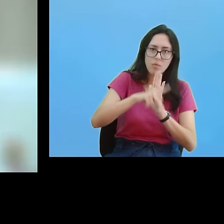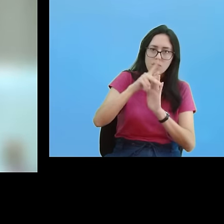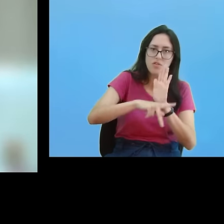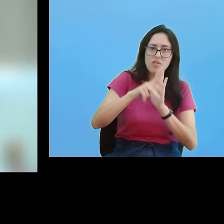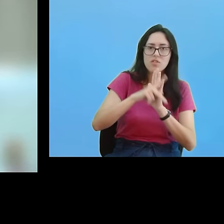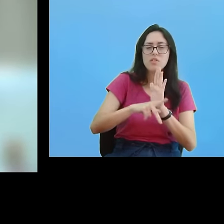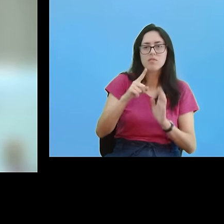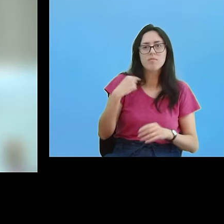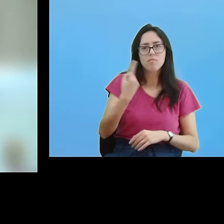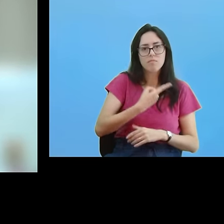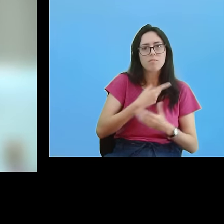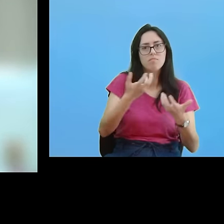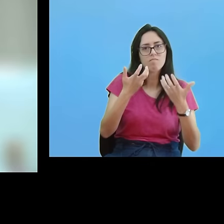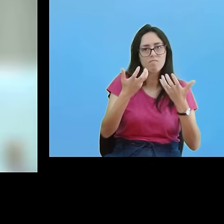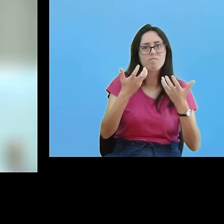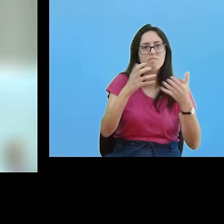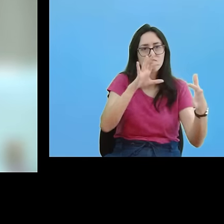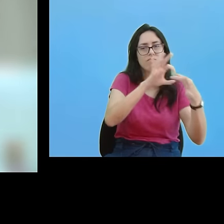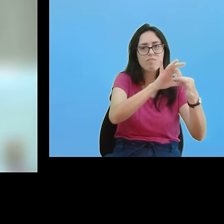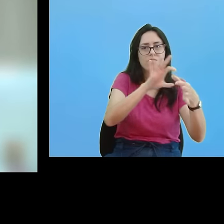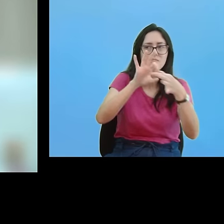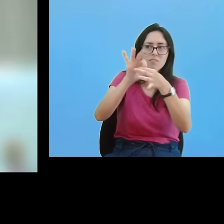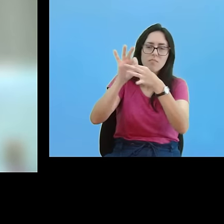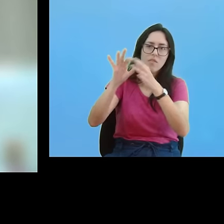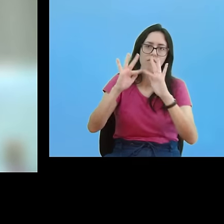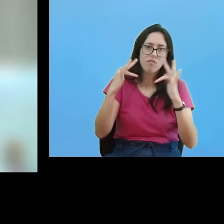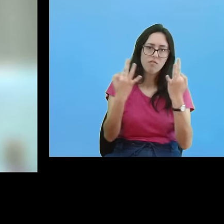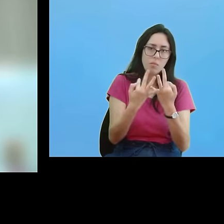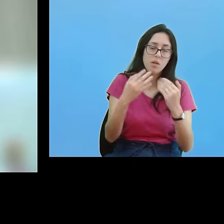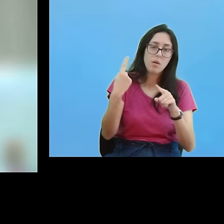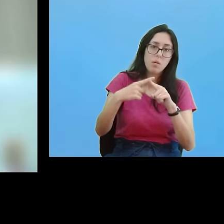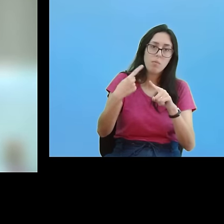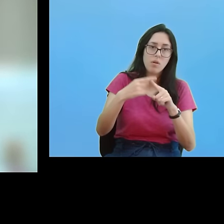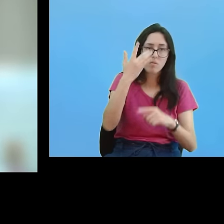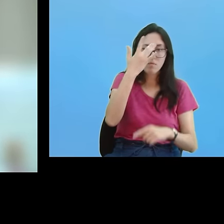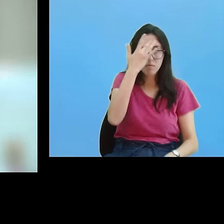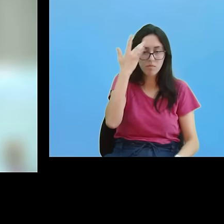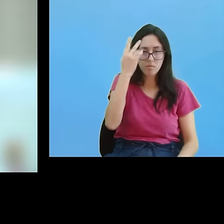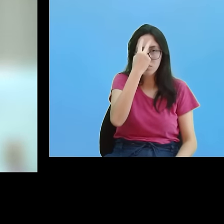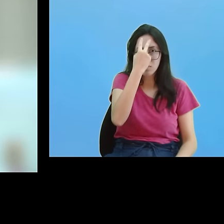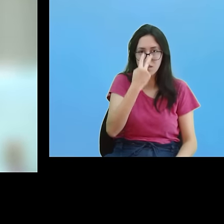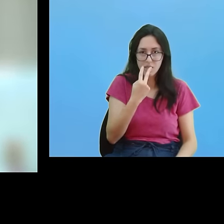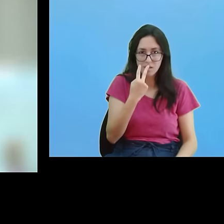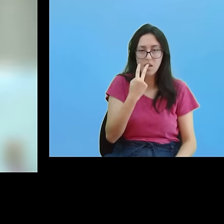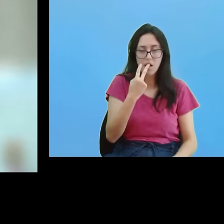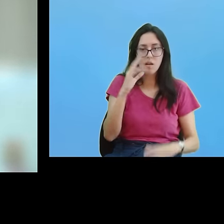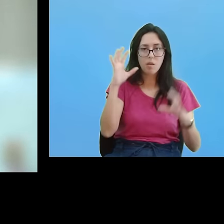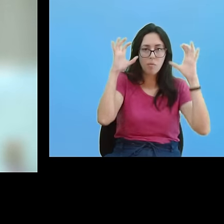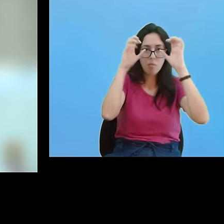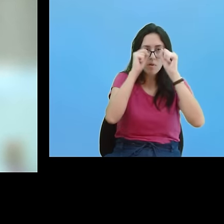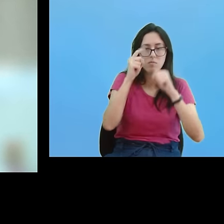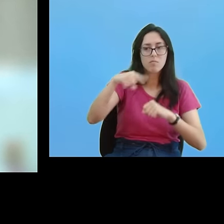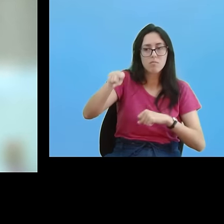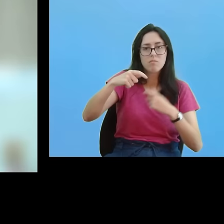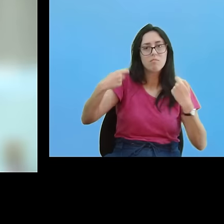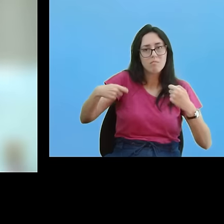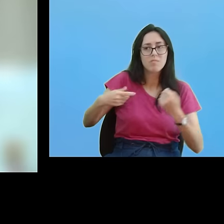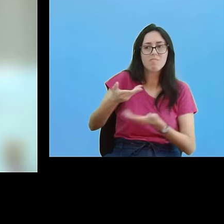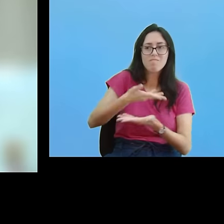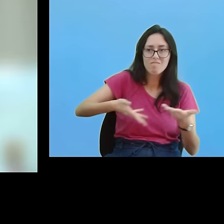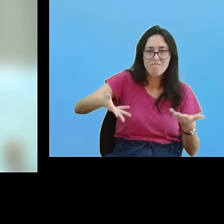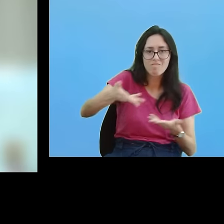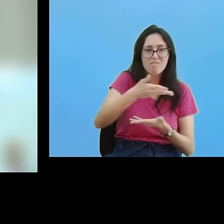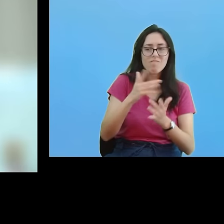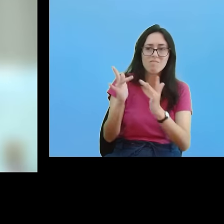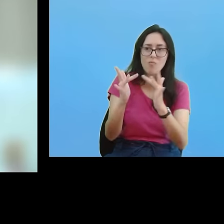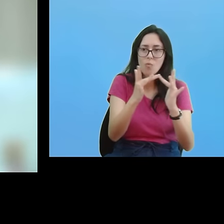então integrar essas famílias, porque da mesma maneira que as pessoas cegas e de baixa visão precisam ter seus pares, ter esse espaço